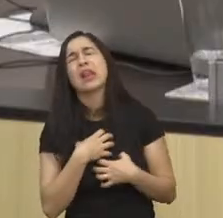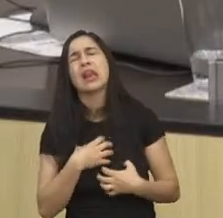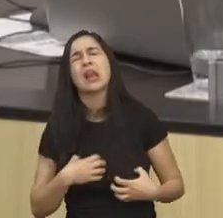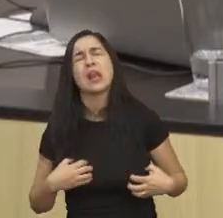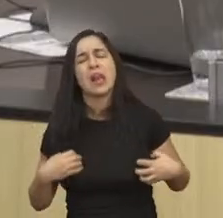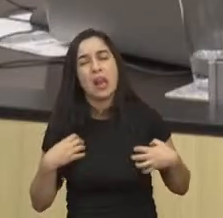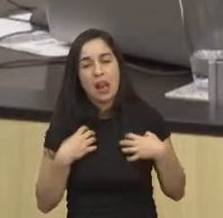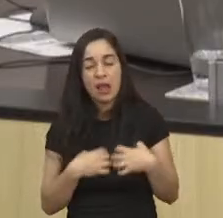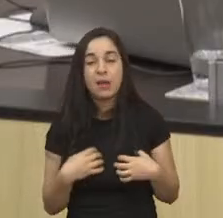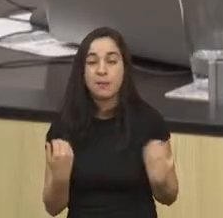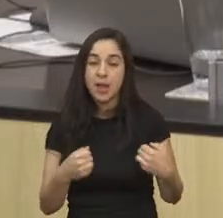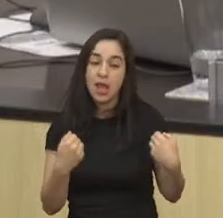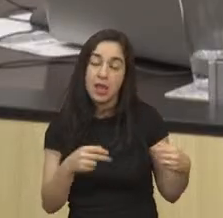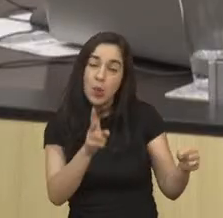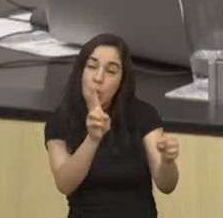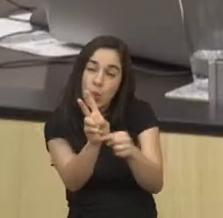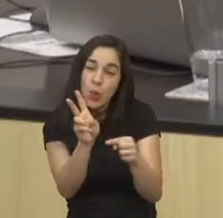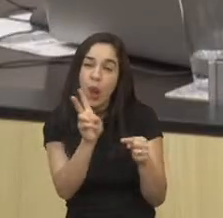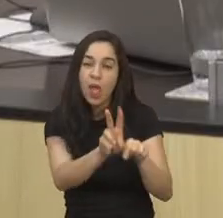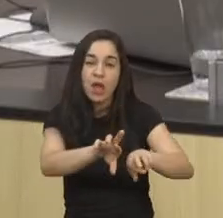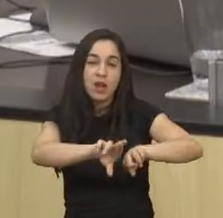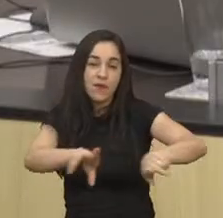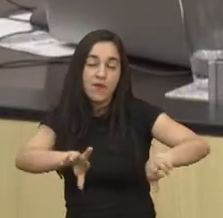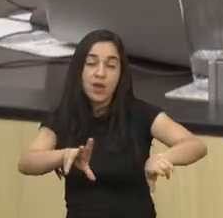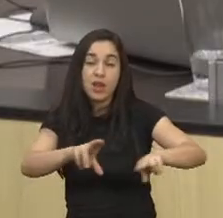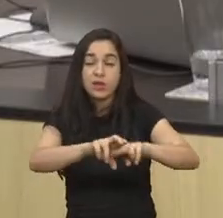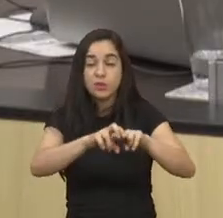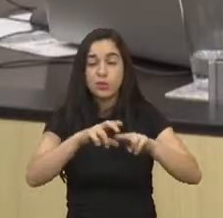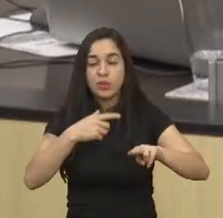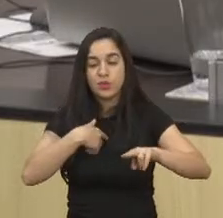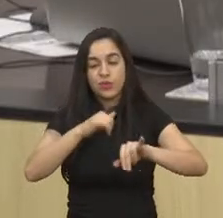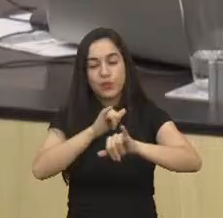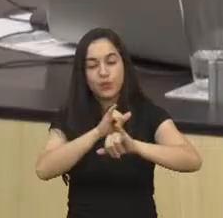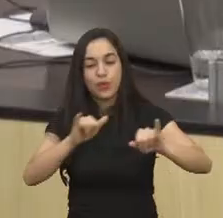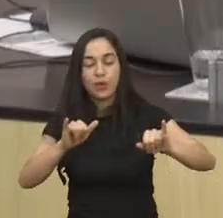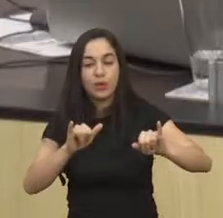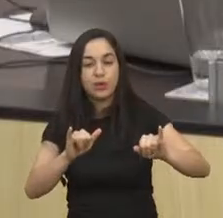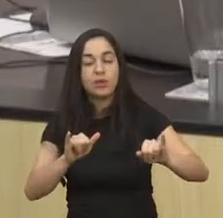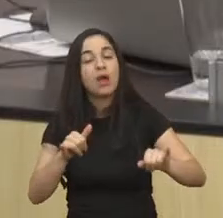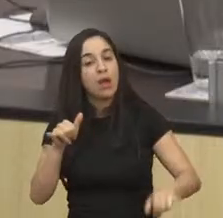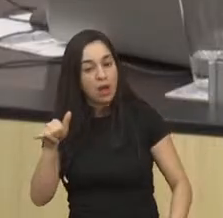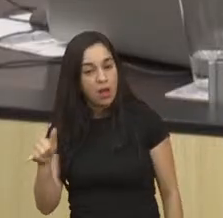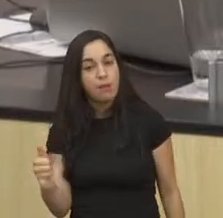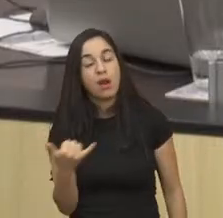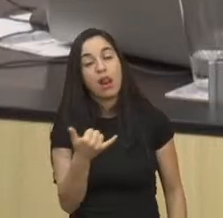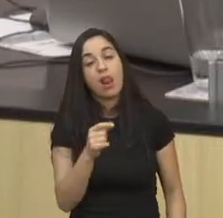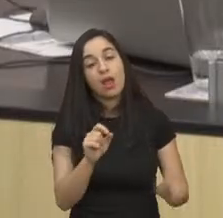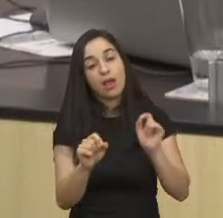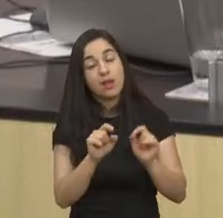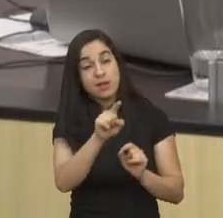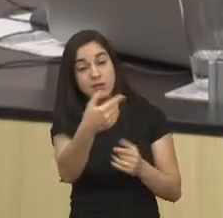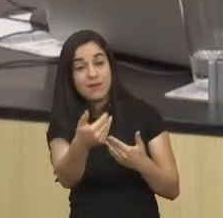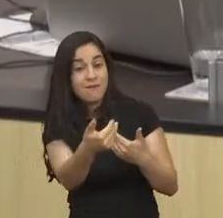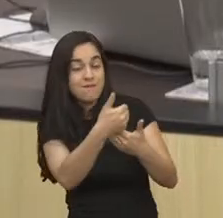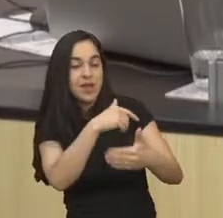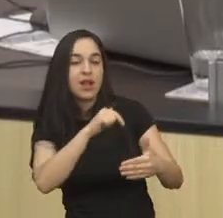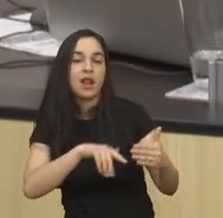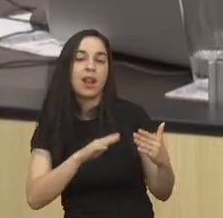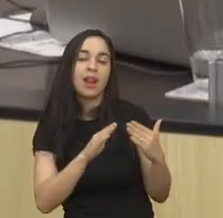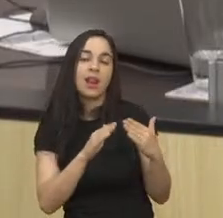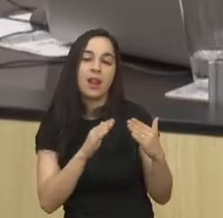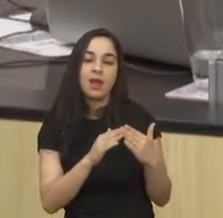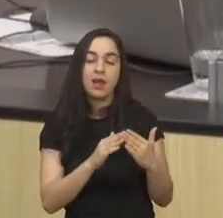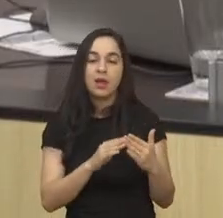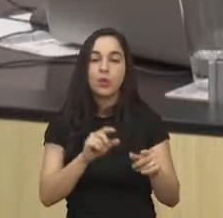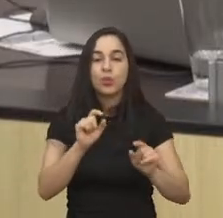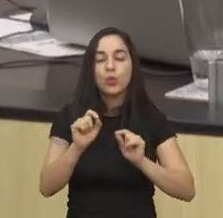um diferencial a elas. Então, por isso que eu estou falando também aqui, doutora, aproveitando a sua vinda a esta casa, e que